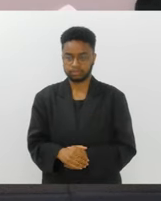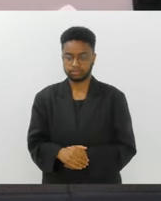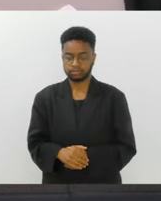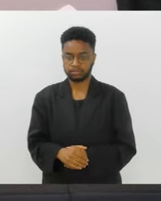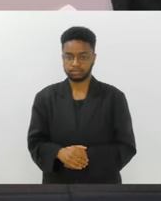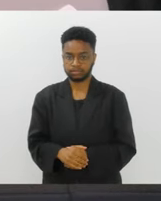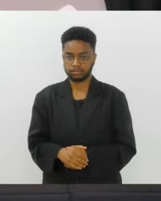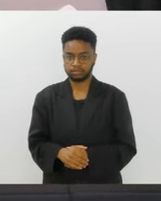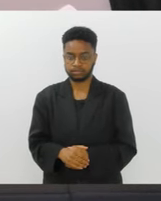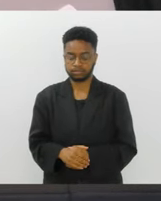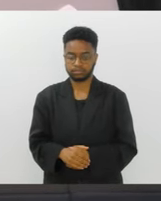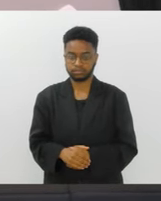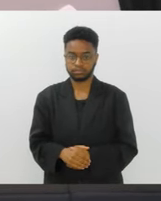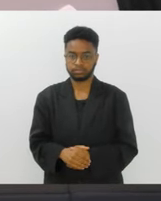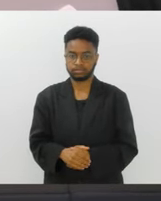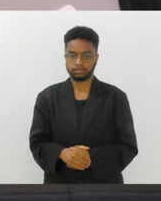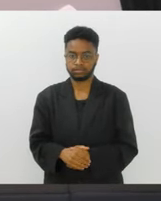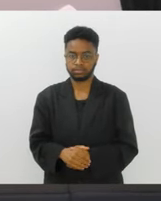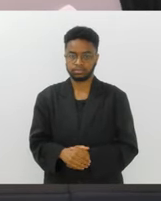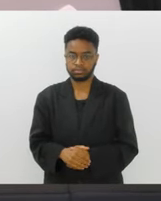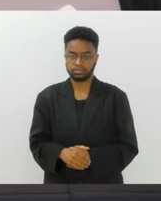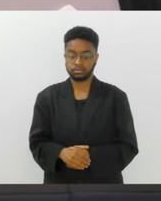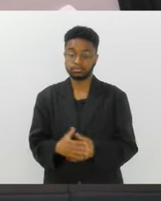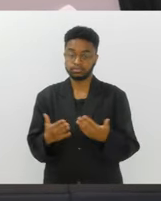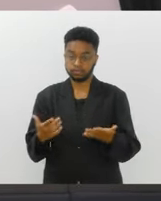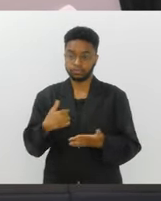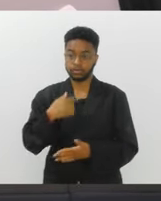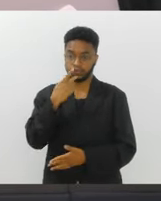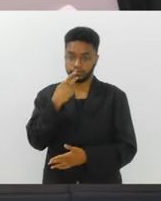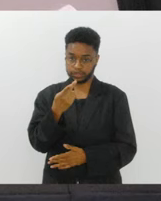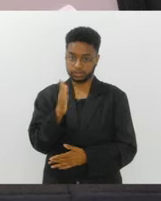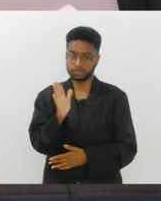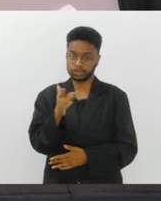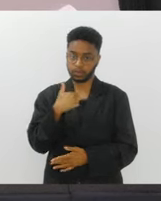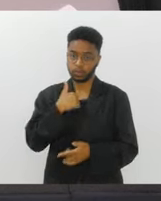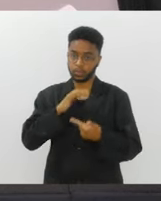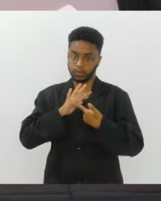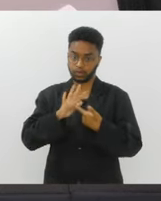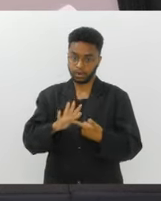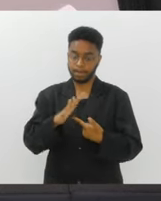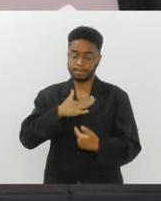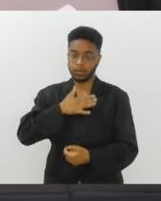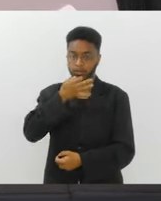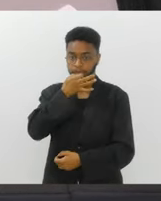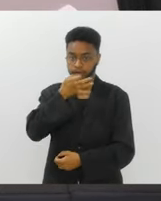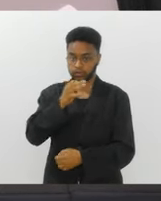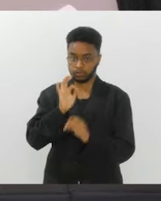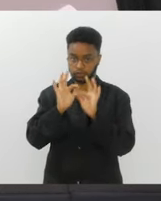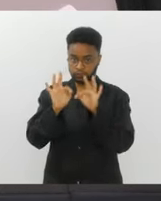Eu, particularmente, já disse que vou dar minha juízo de valor no final.